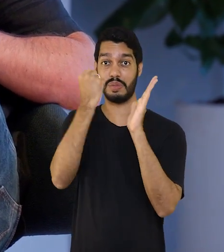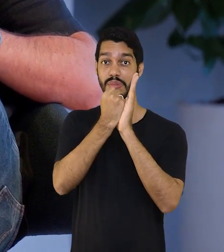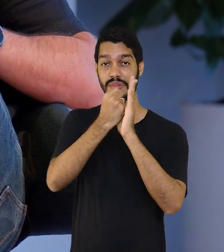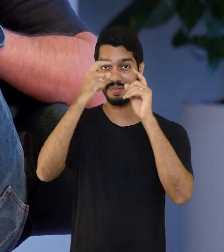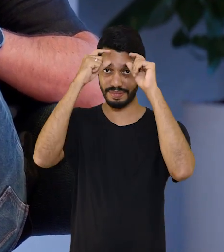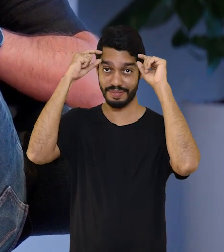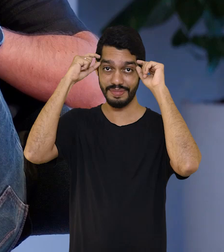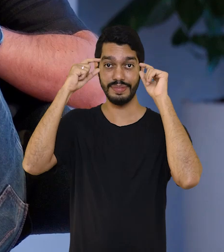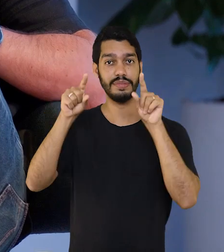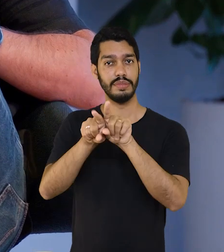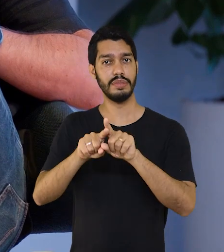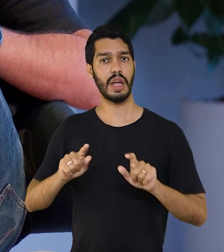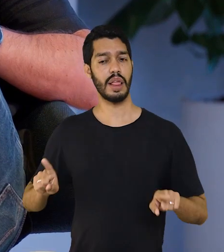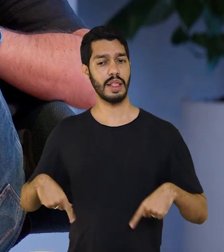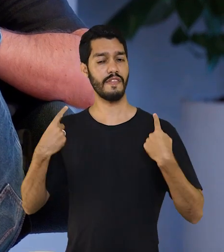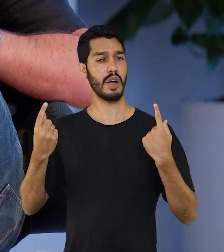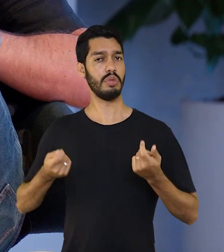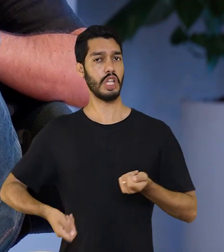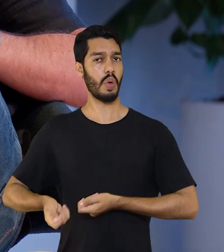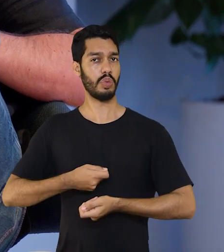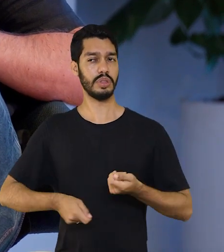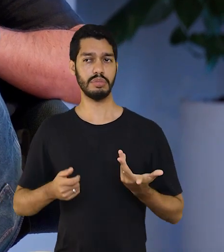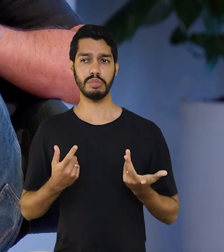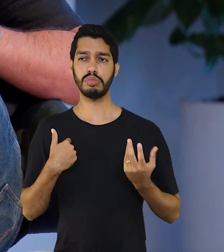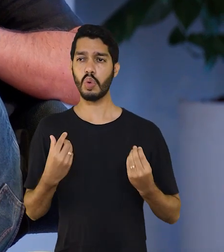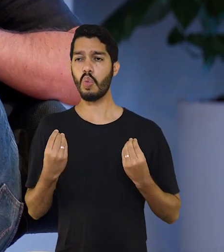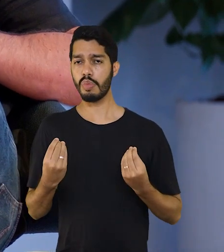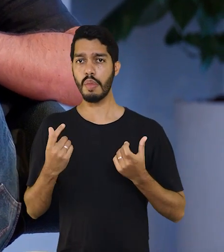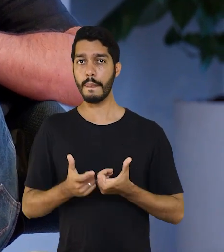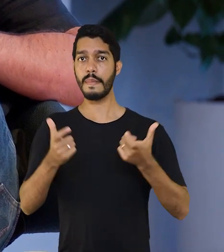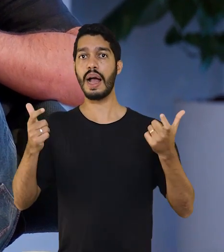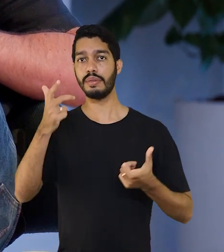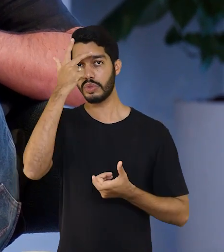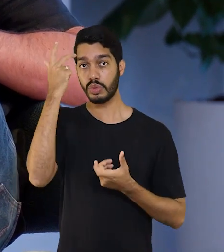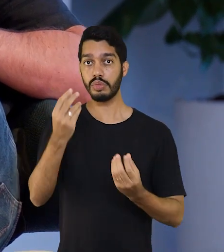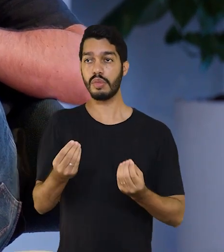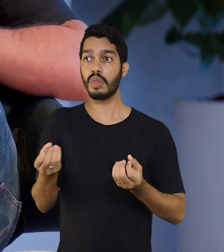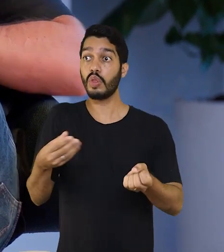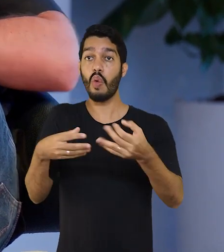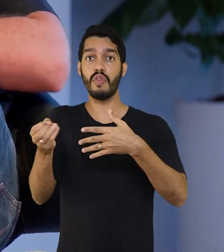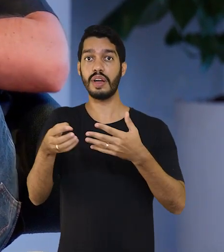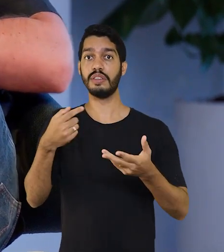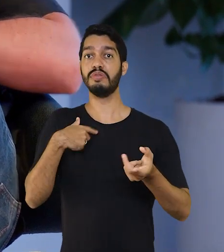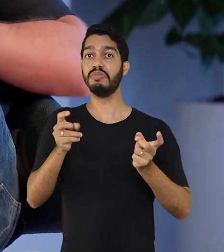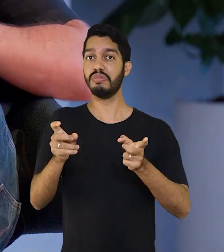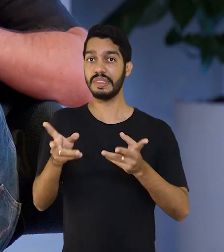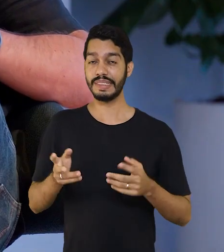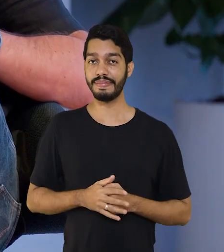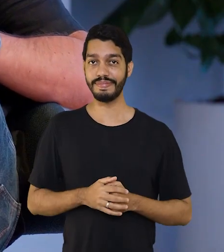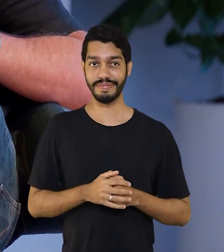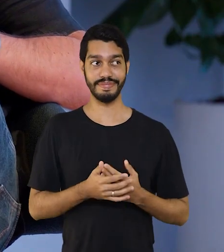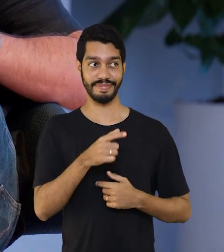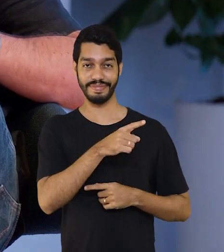E tem um desafio de negócio, como toda empresa tem, de, poxa, como eu vendo para mais pessoas, né, para novas audiências. Quando